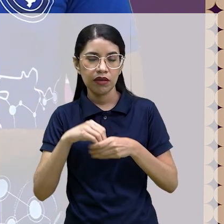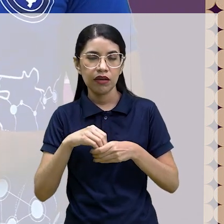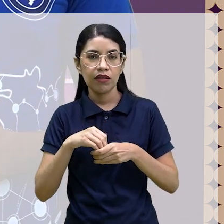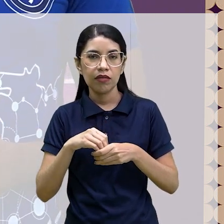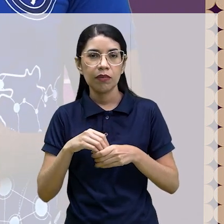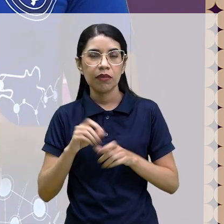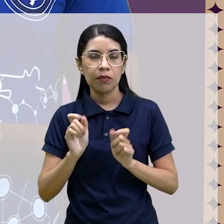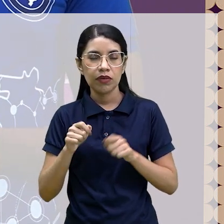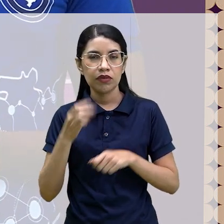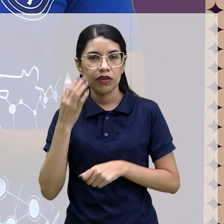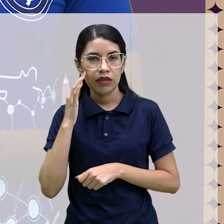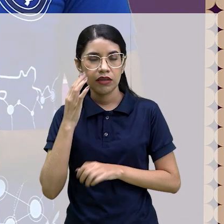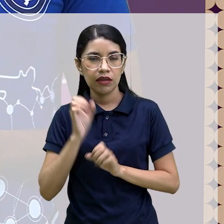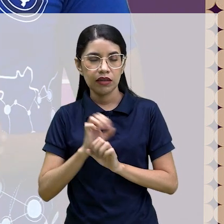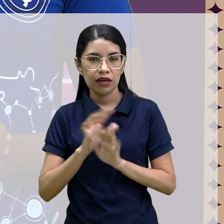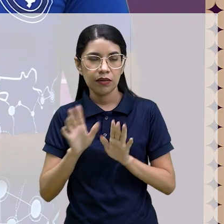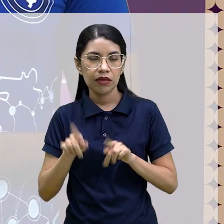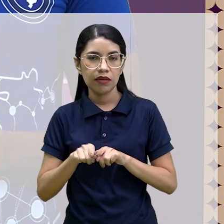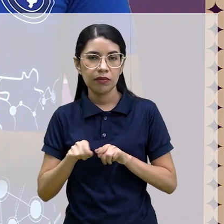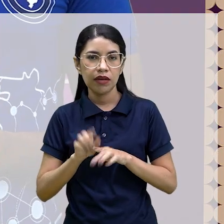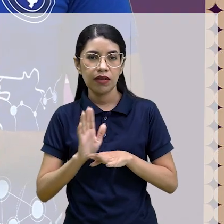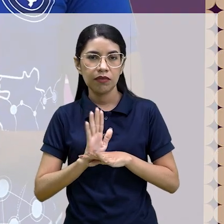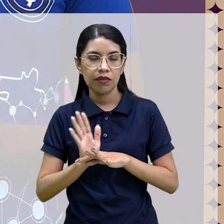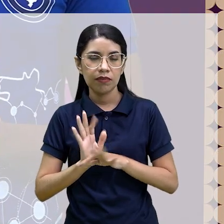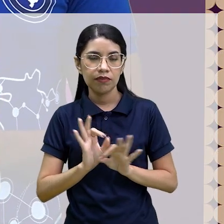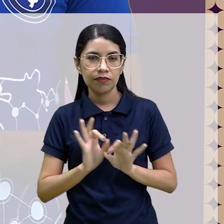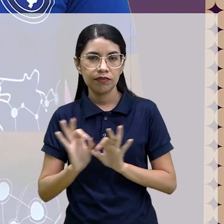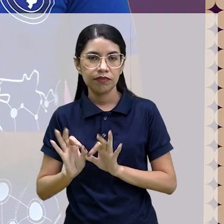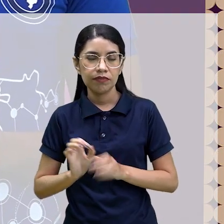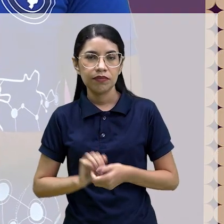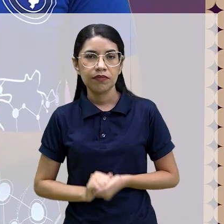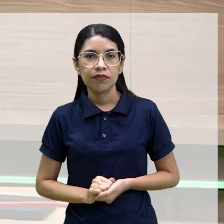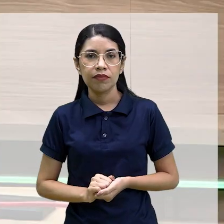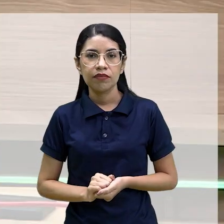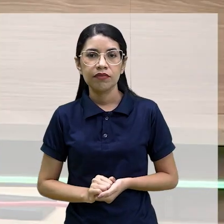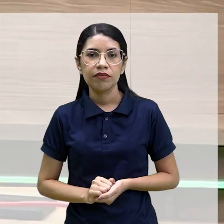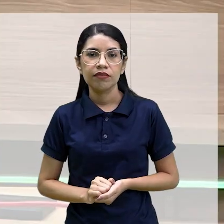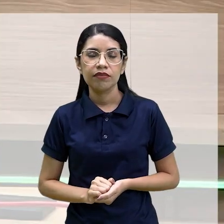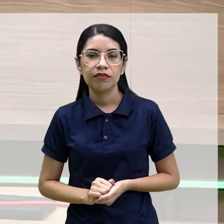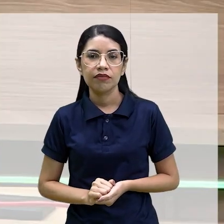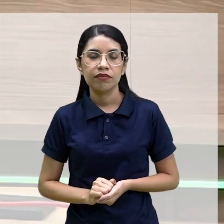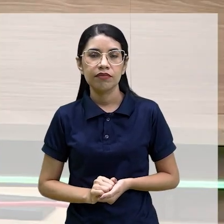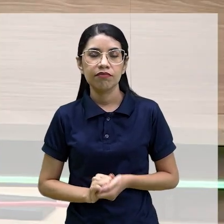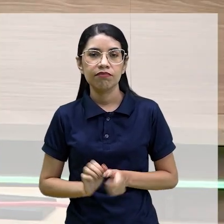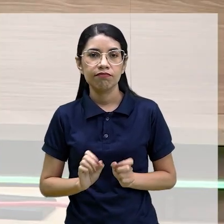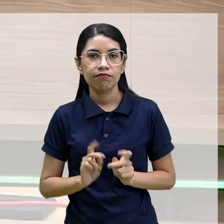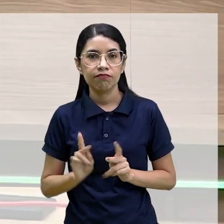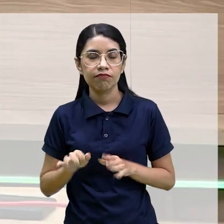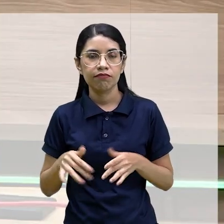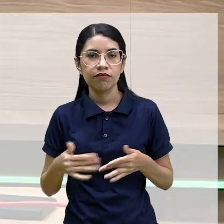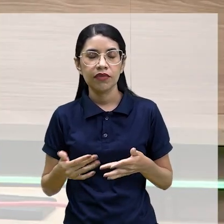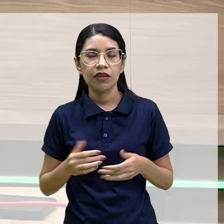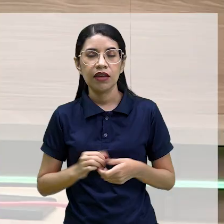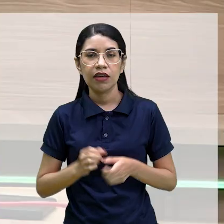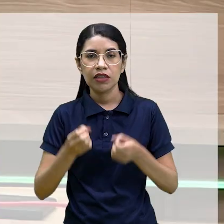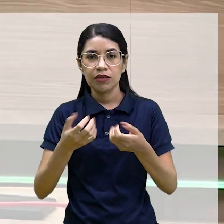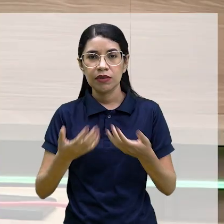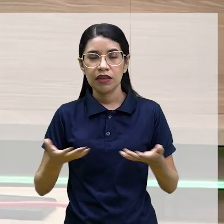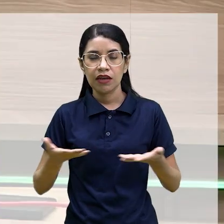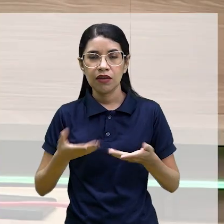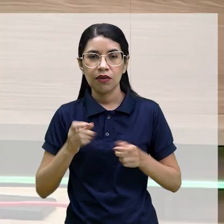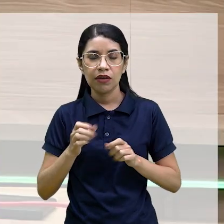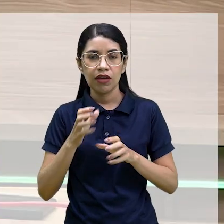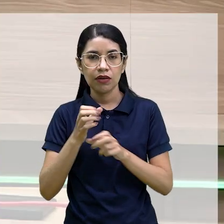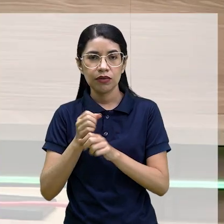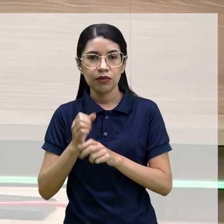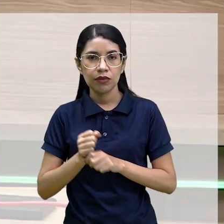para a gente, eu fiz também um VT no GeoGebra. Acompanha comigo. Muito bem. Vamos falar agora sobre a soma